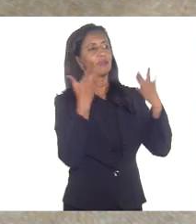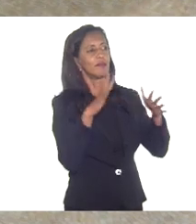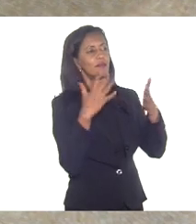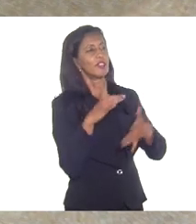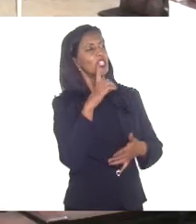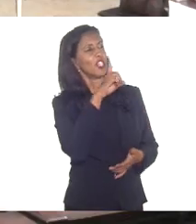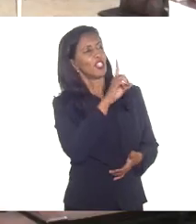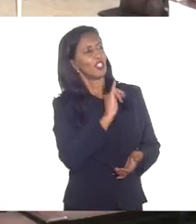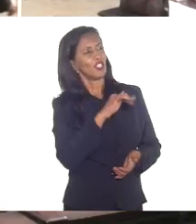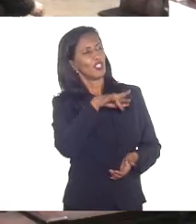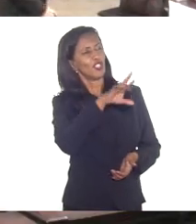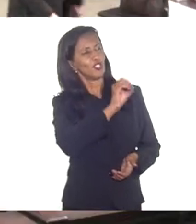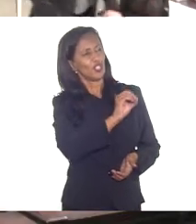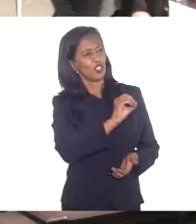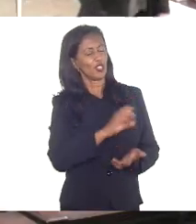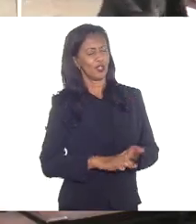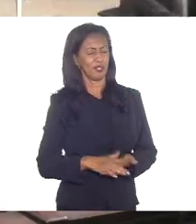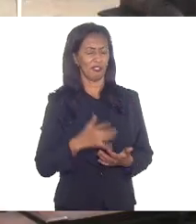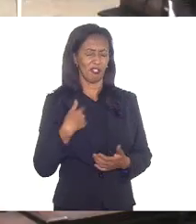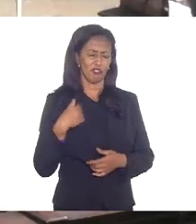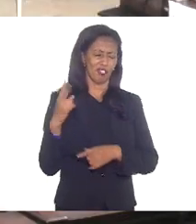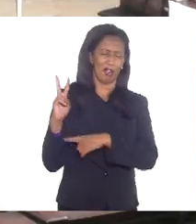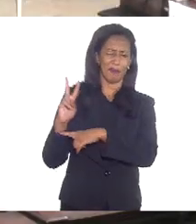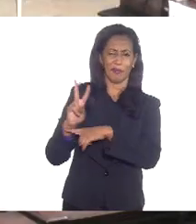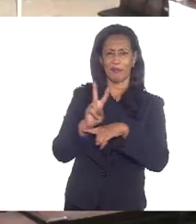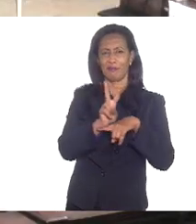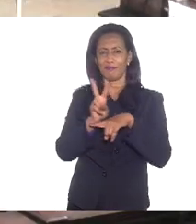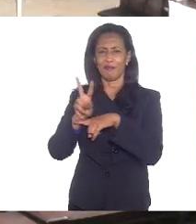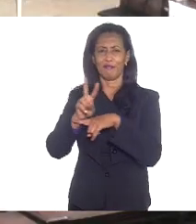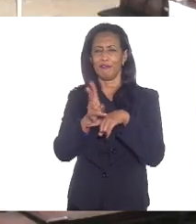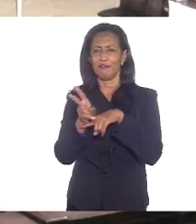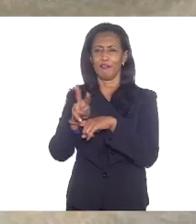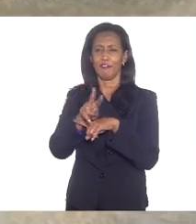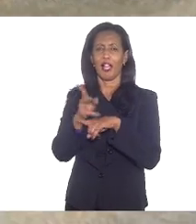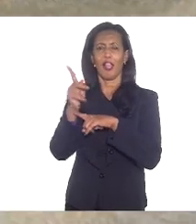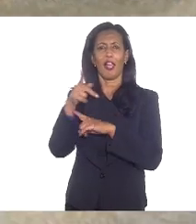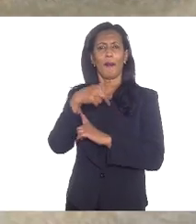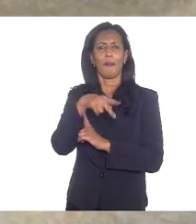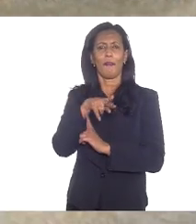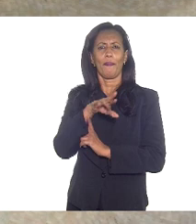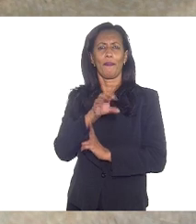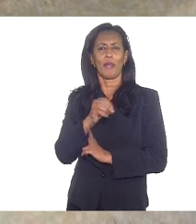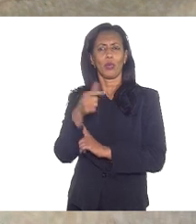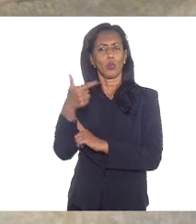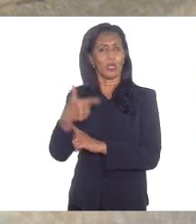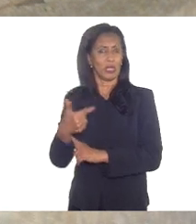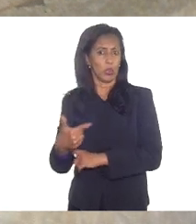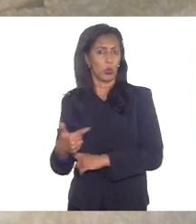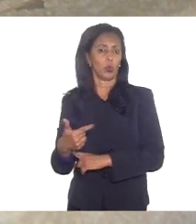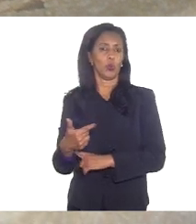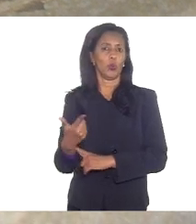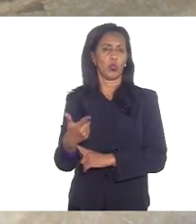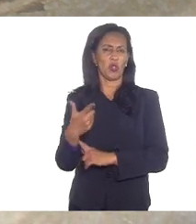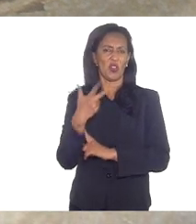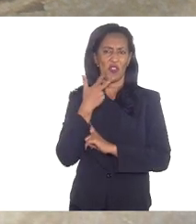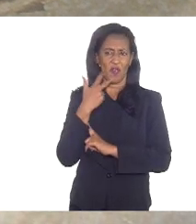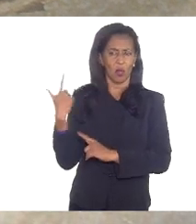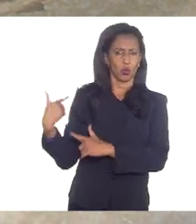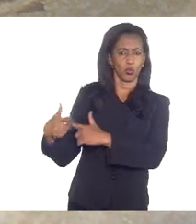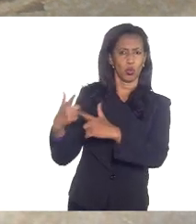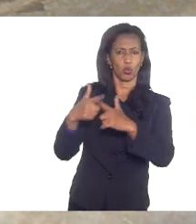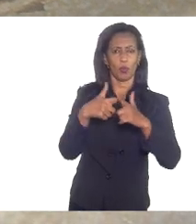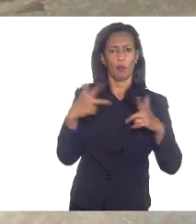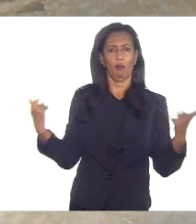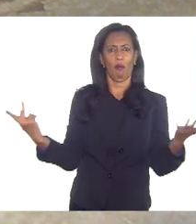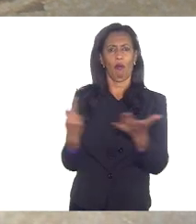que tive inúmeras fiscalizações no mandato, especialmente no Colégio Pedro II, denunciando uma balbúrdia que acontecia na escola ao